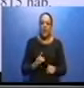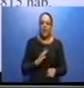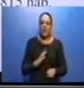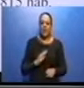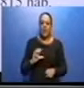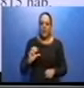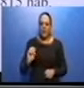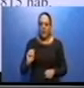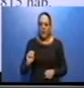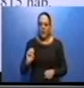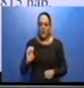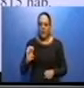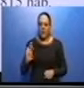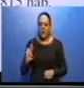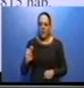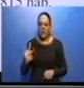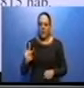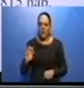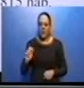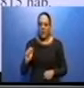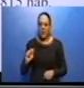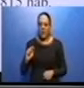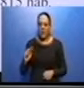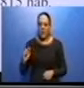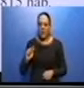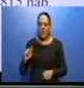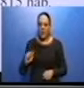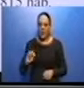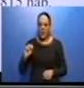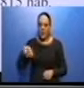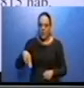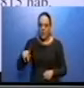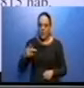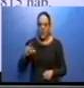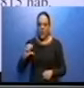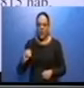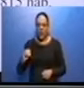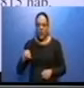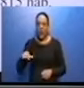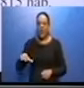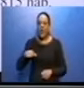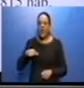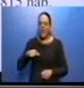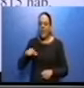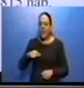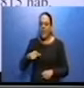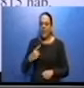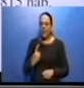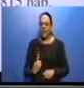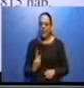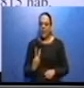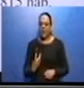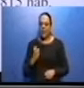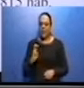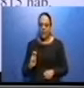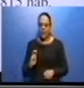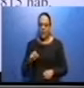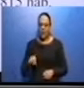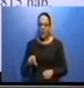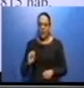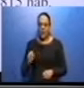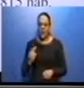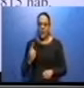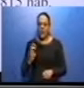municípios adjacentes, como por exemplo Sertãozinho, Dumont, Pontal, Morro Agudo, né? E essa